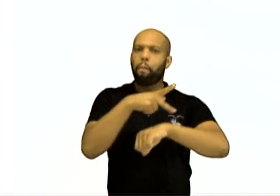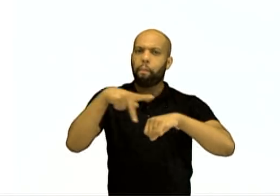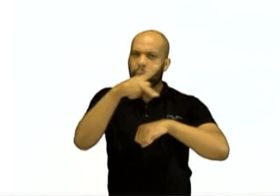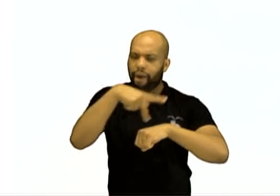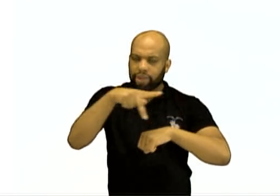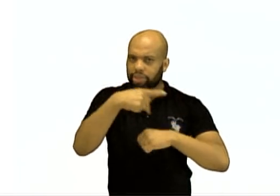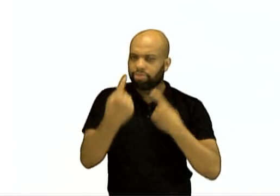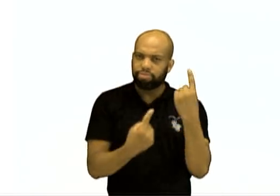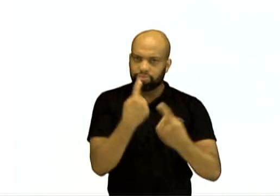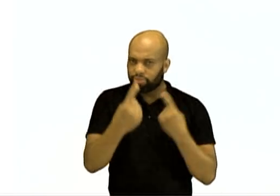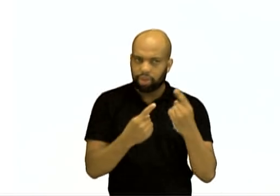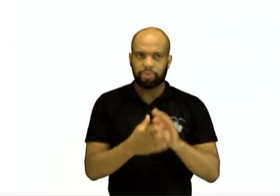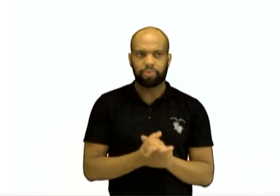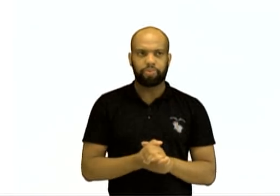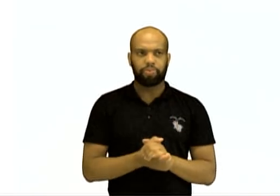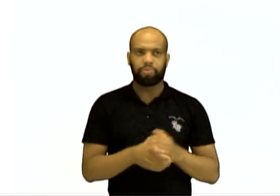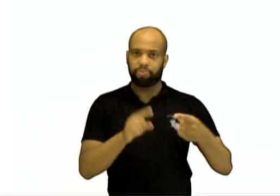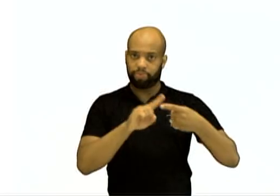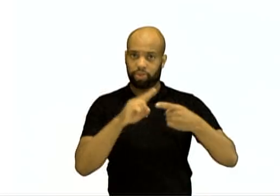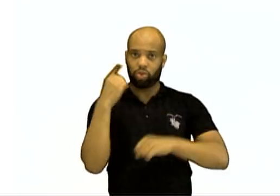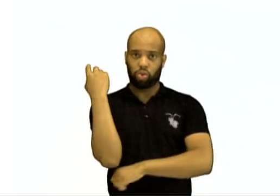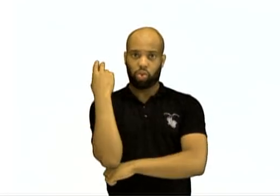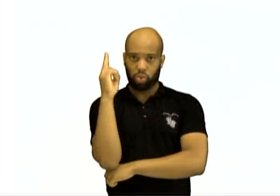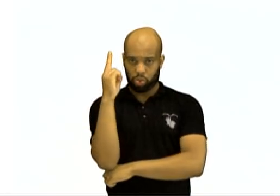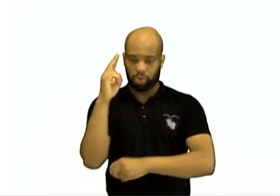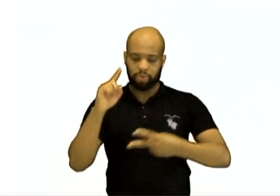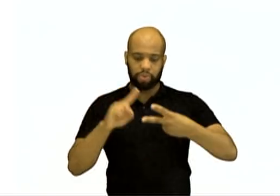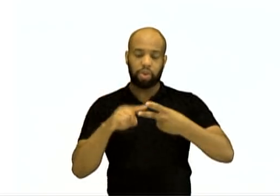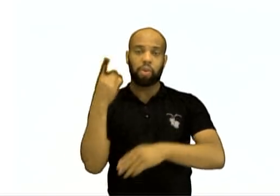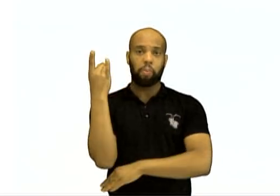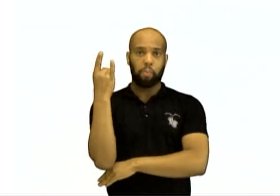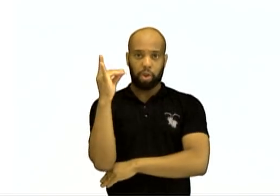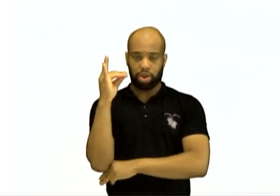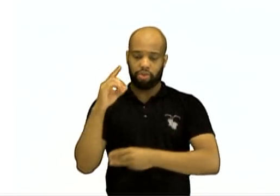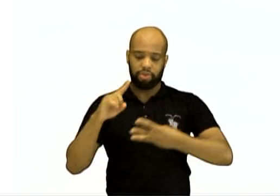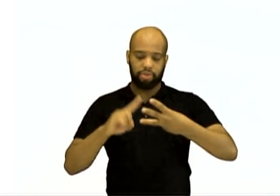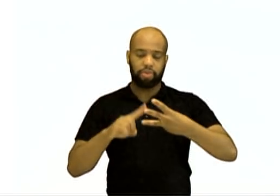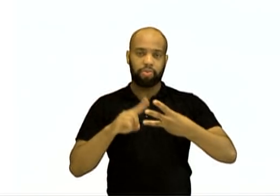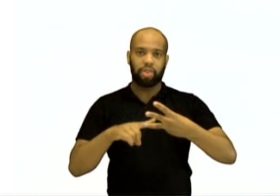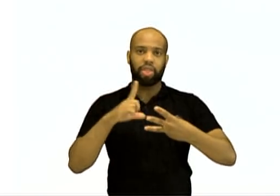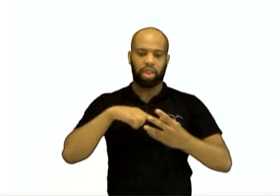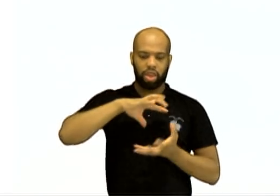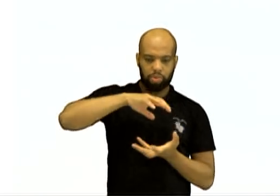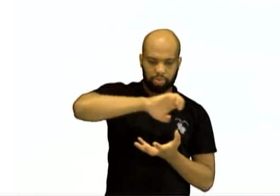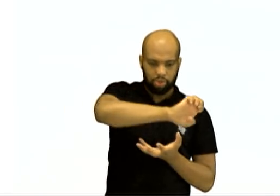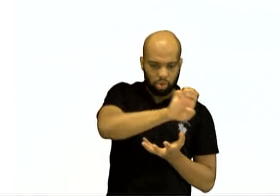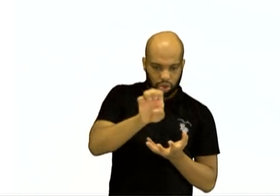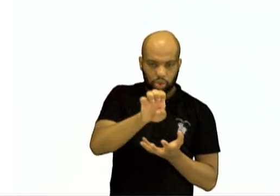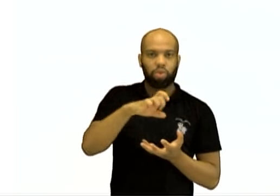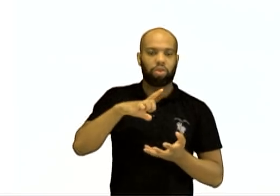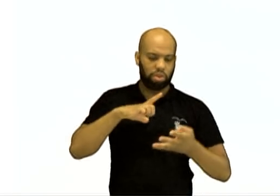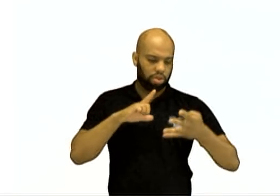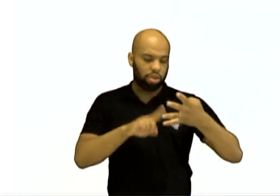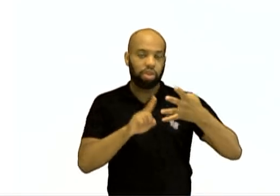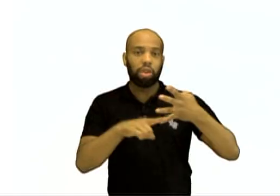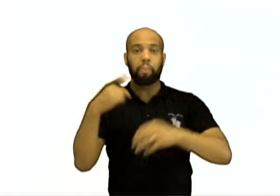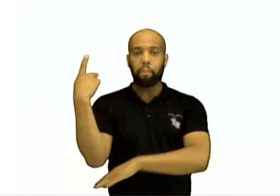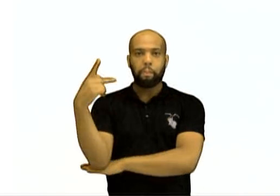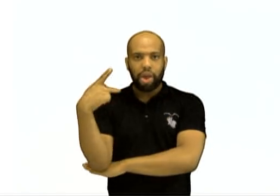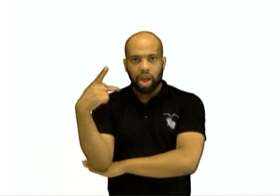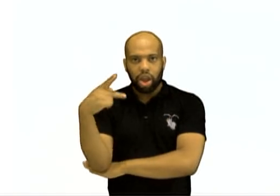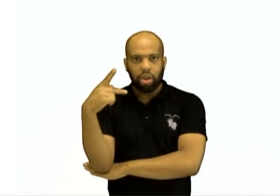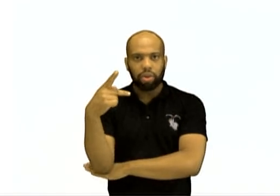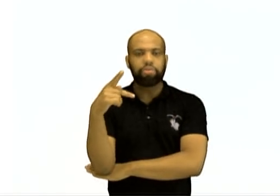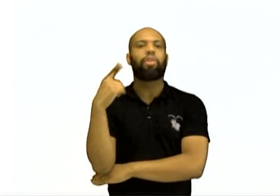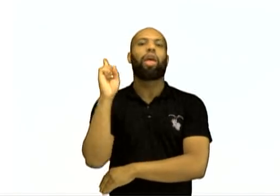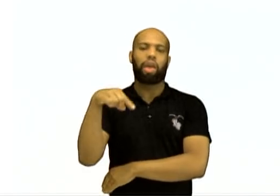Brasil letra A, do Uruguai, letra B, da Bolívia, letra C, do Equador ou letra D, do Paraguai. Separa o Brasil